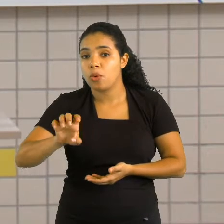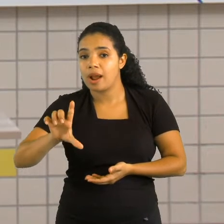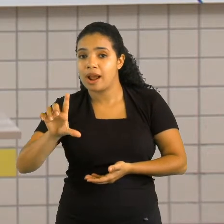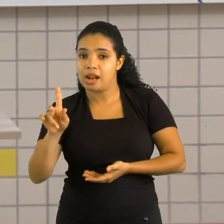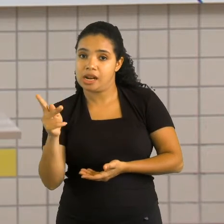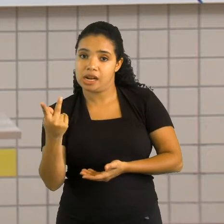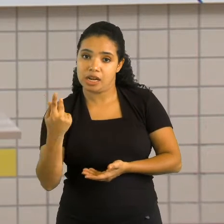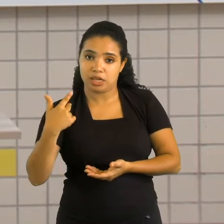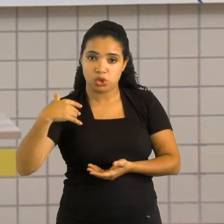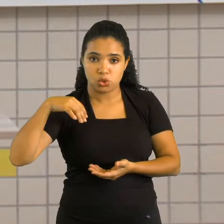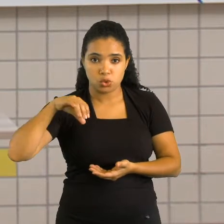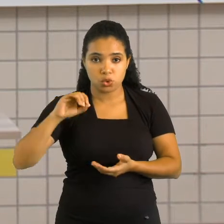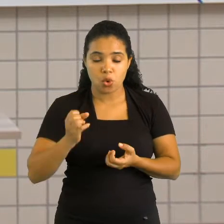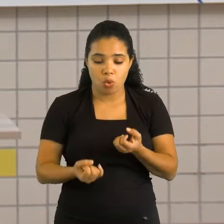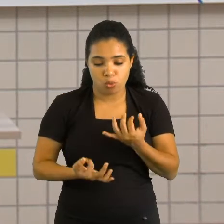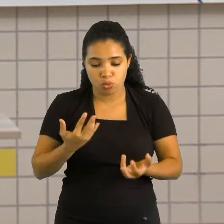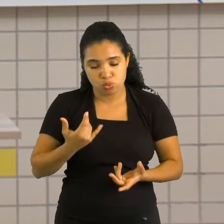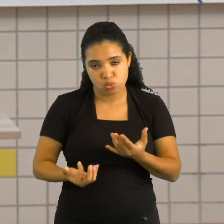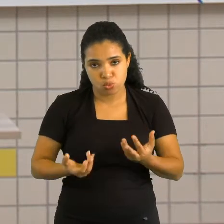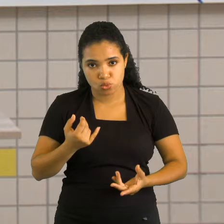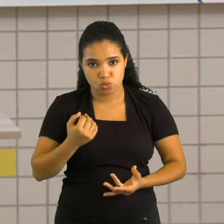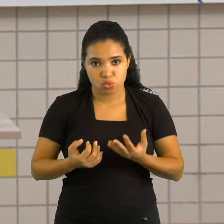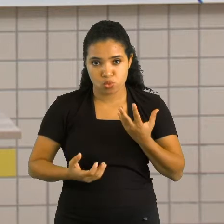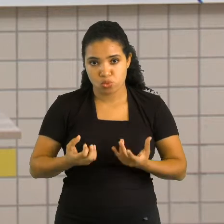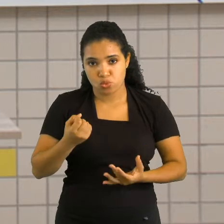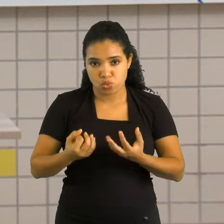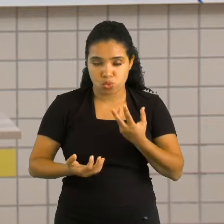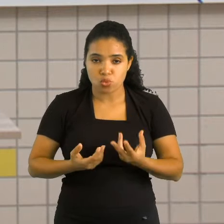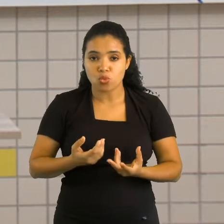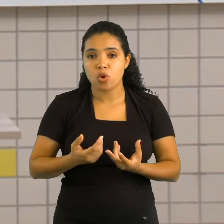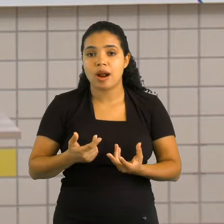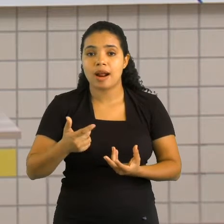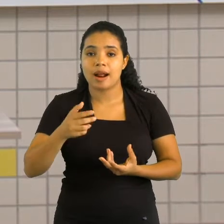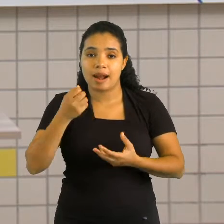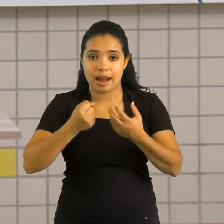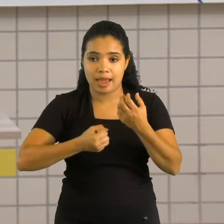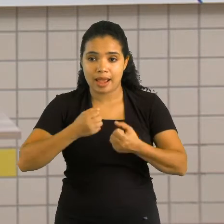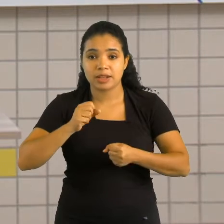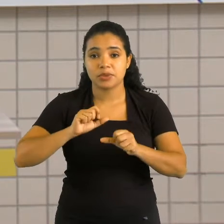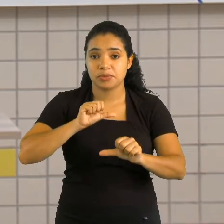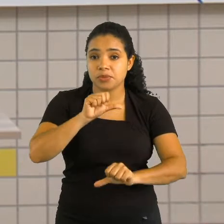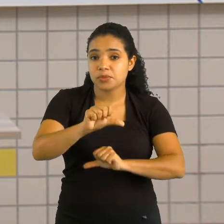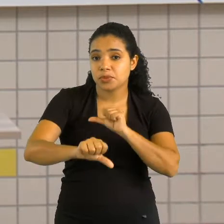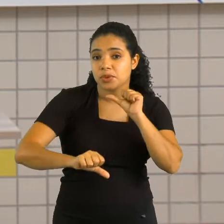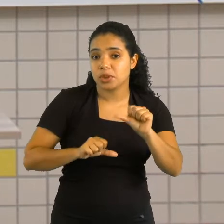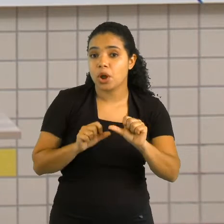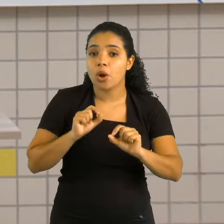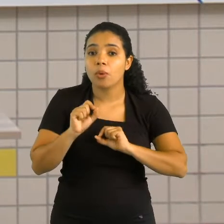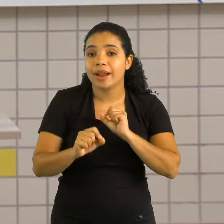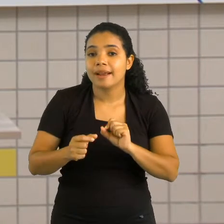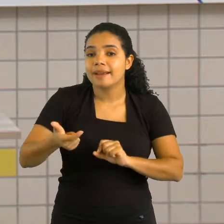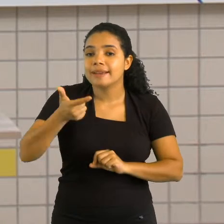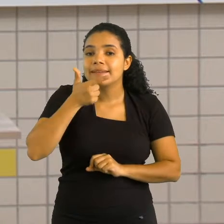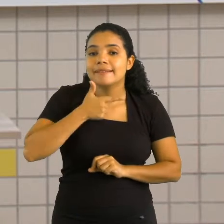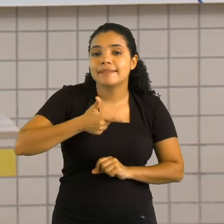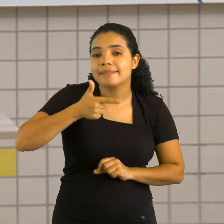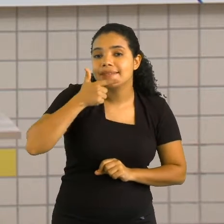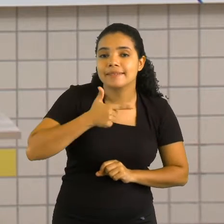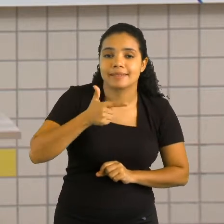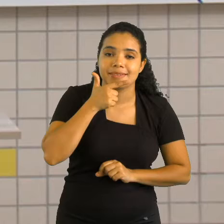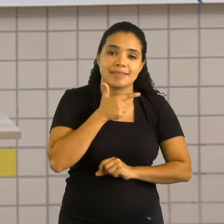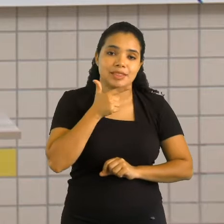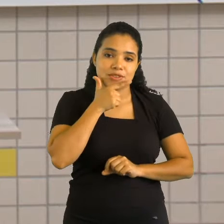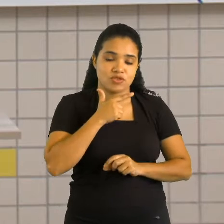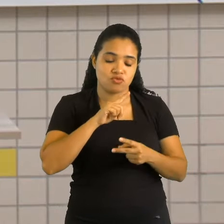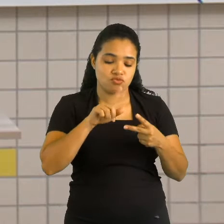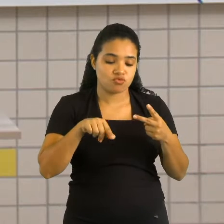fermentar o leite. E o leite, depois de fermentado, coalhado, ele vai se transformar em queijo. Não é assim?